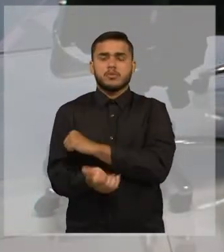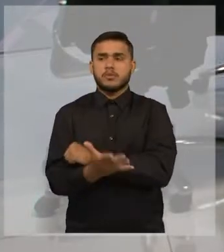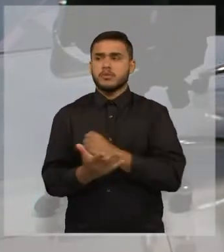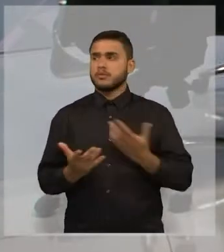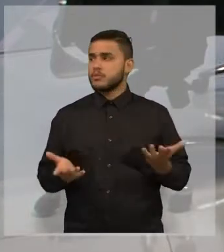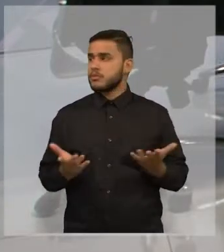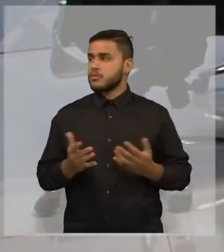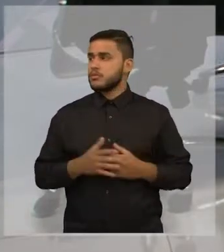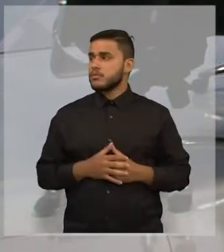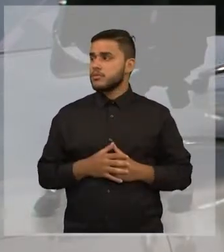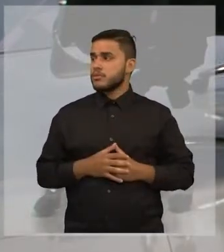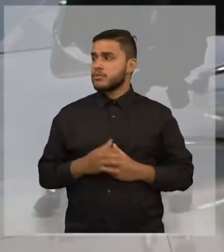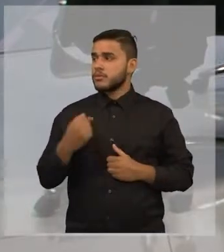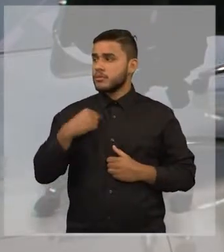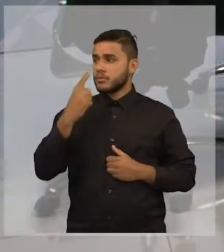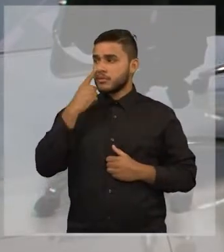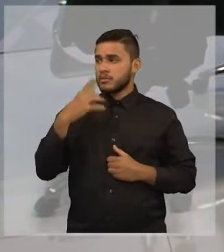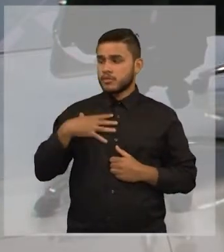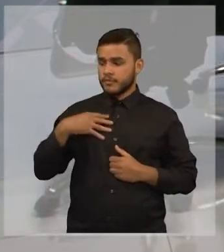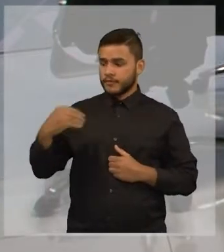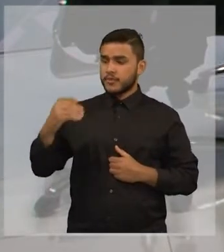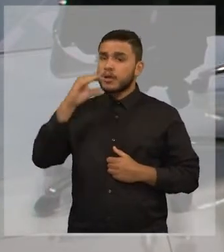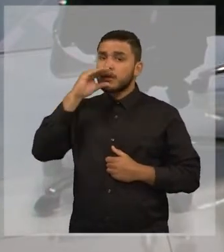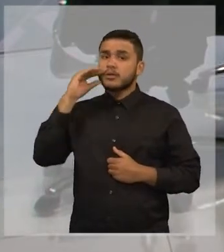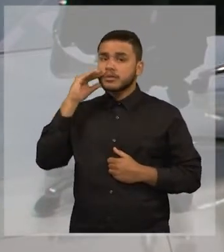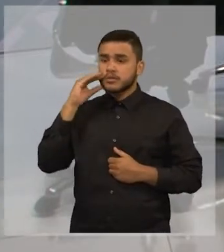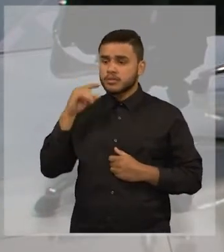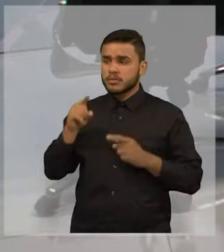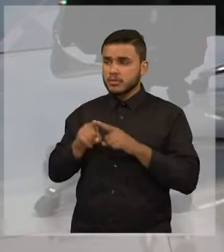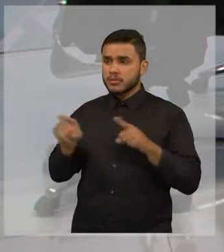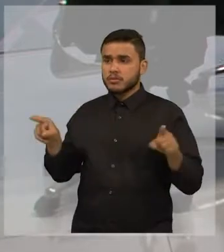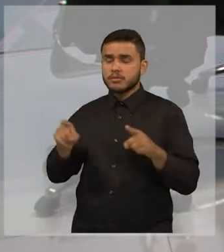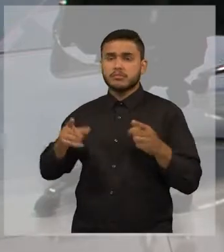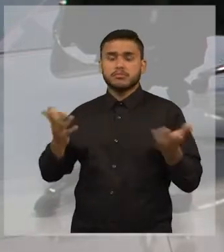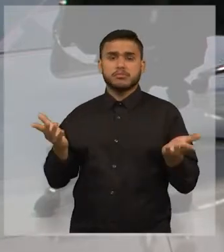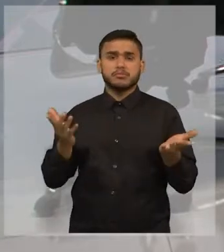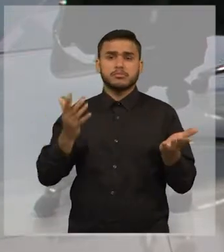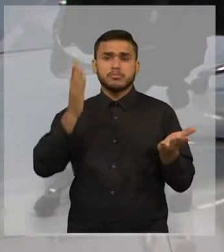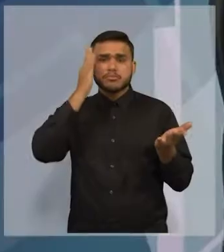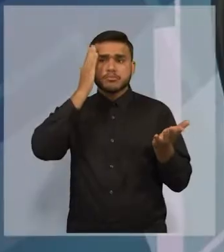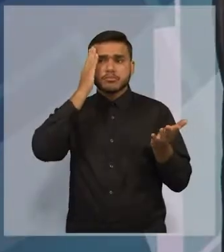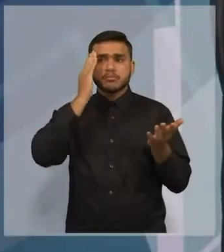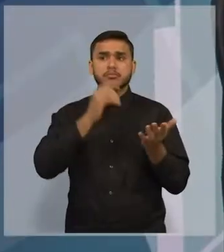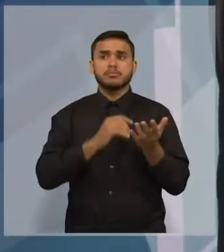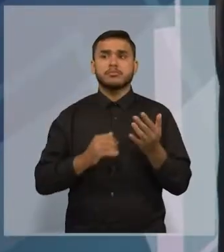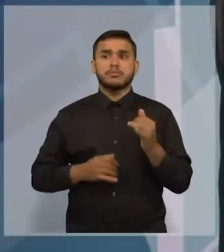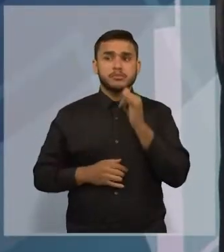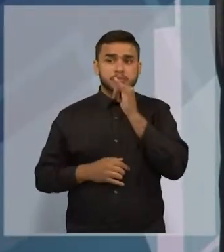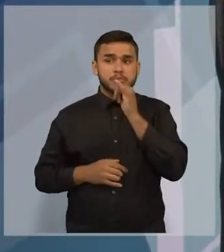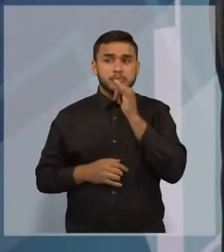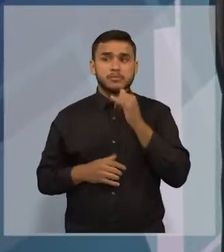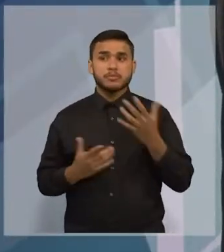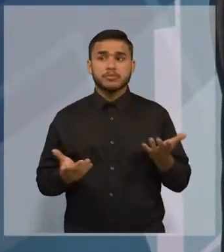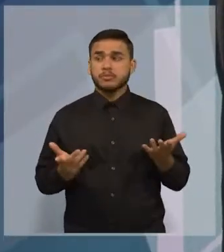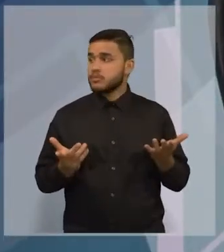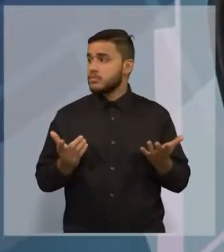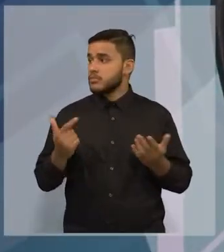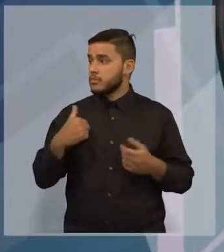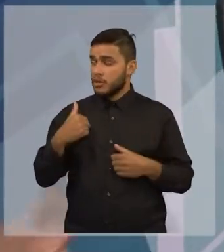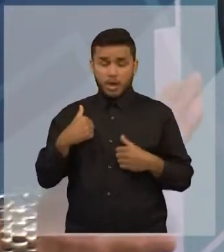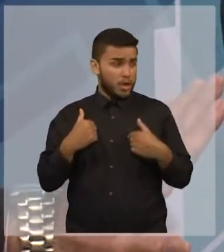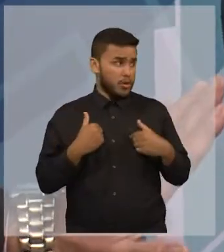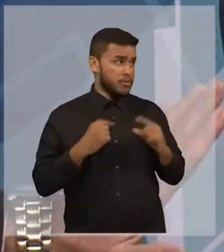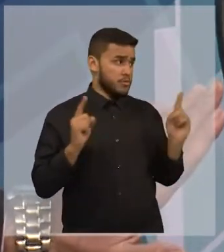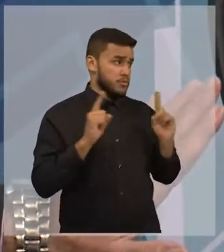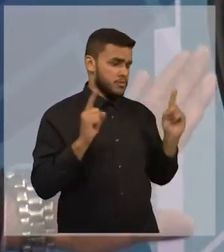todos muito honestos. Mas ninguém pode vender isso com relação a filhos adultos. Vendeu e você comprou. Sim, mas ele podia... Não,